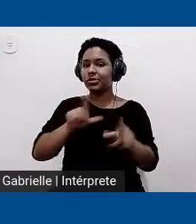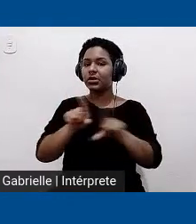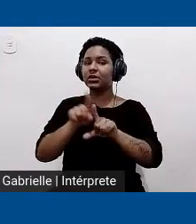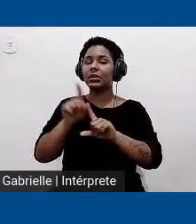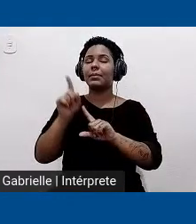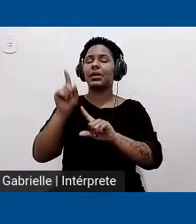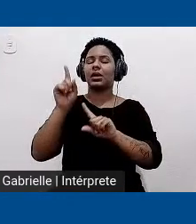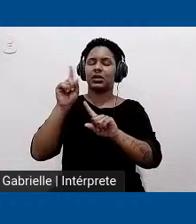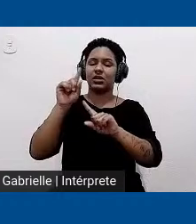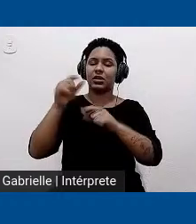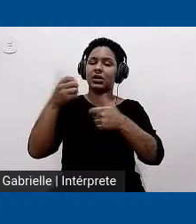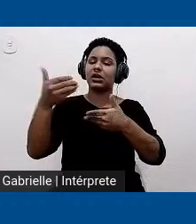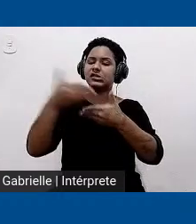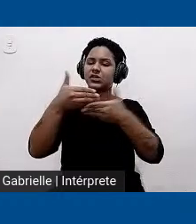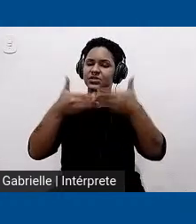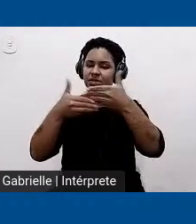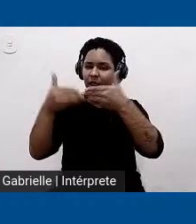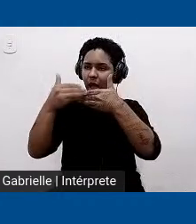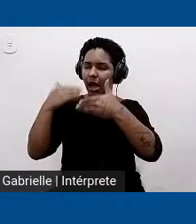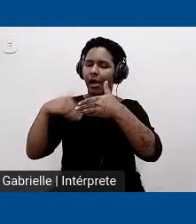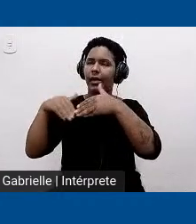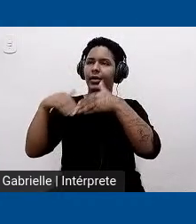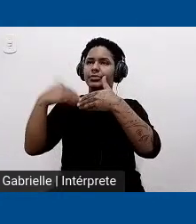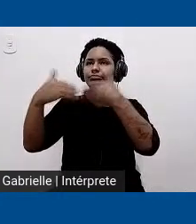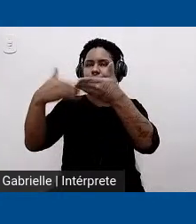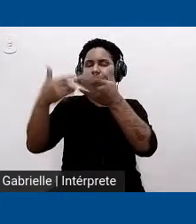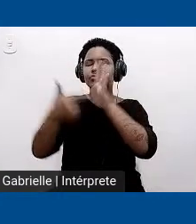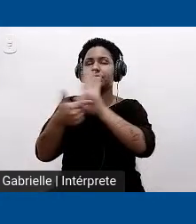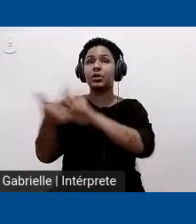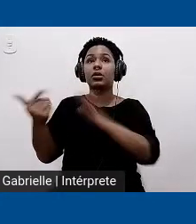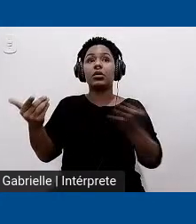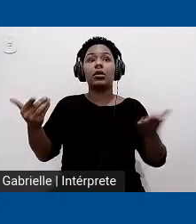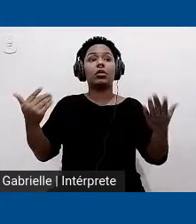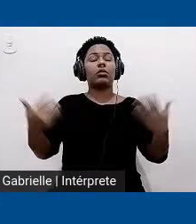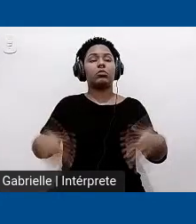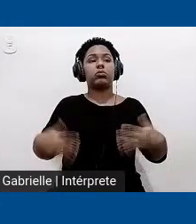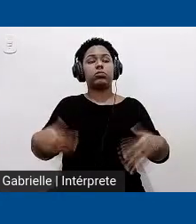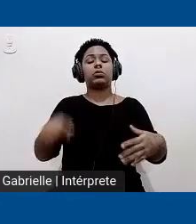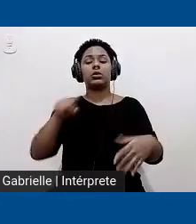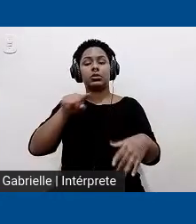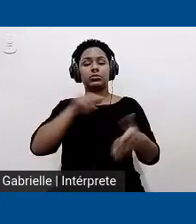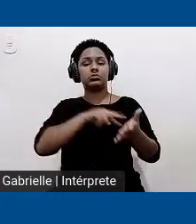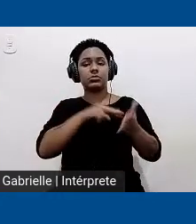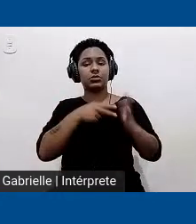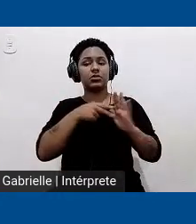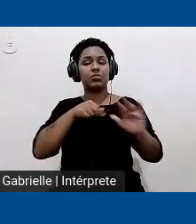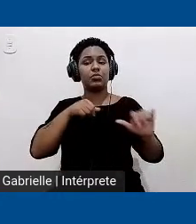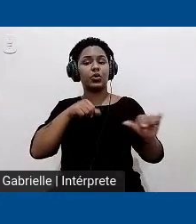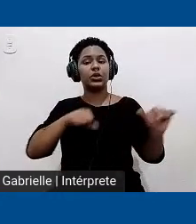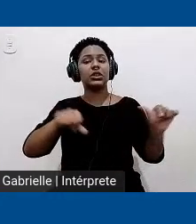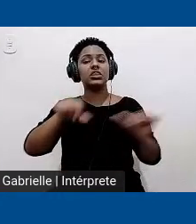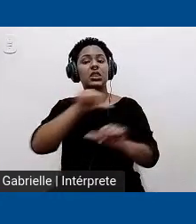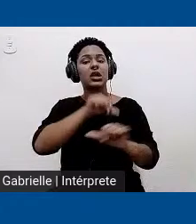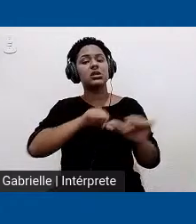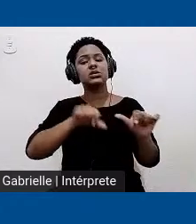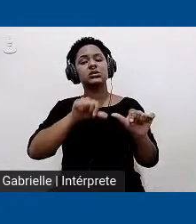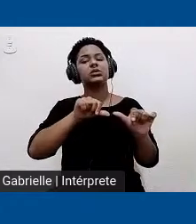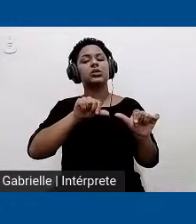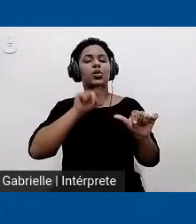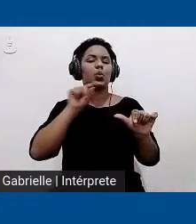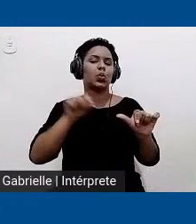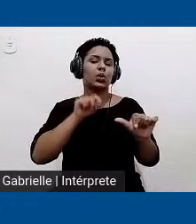processar. E isso causou uma mudança muito grande que dificulta que as